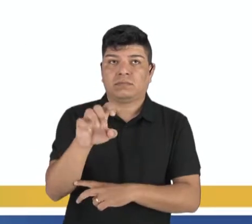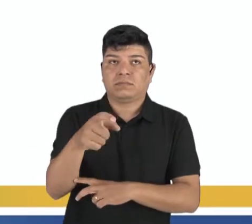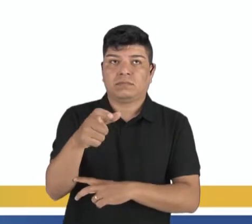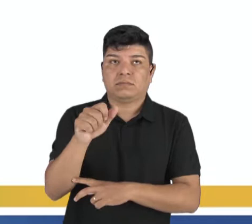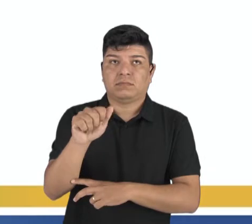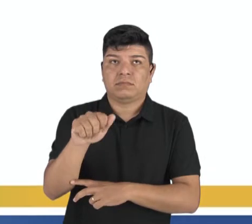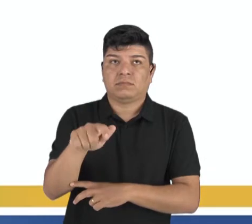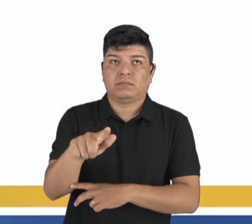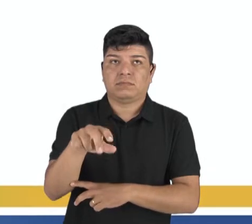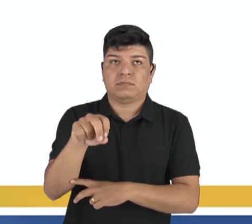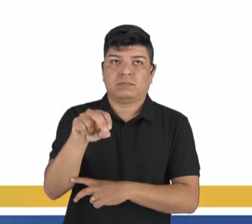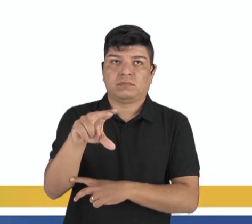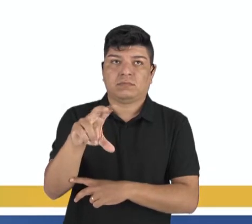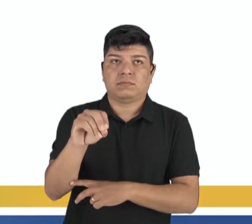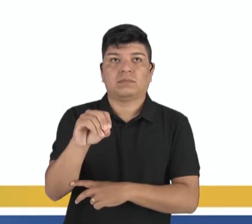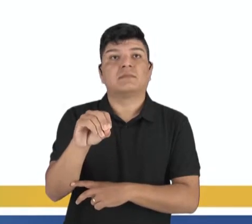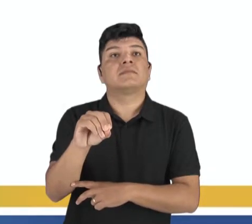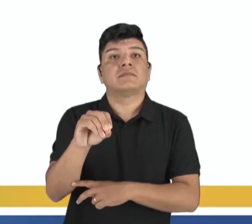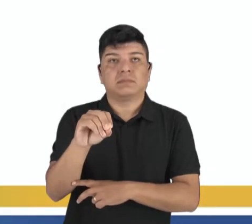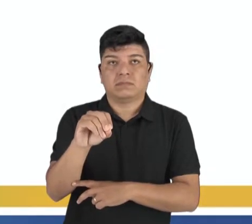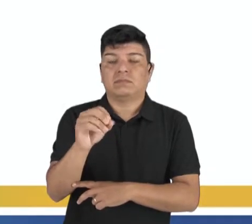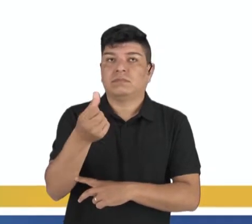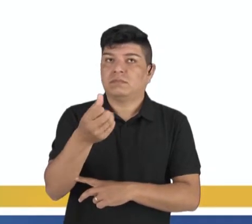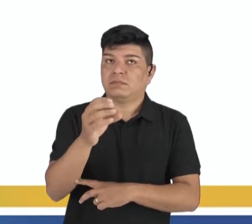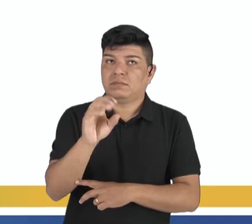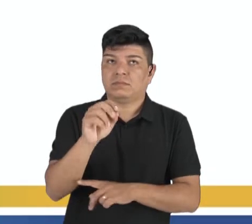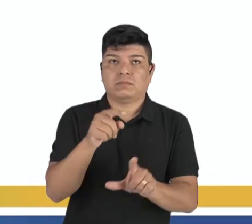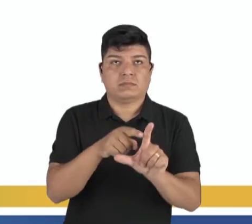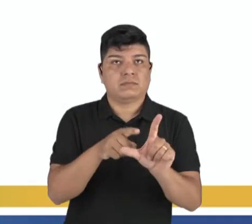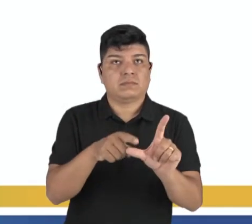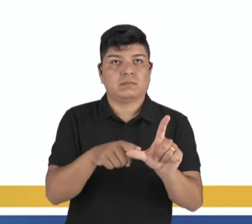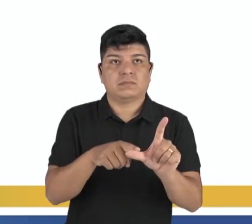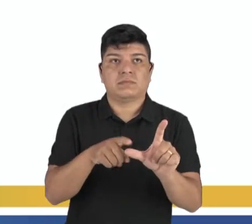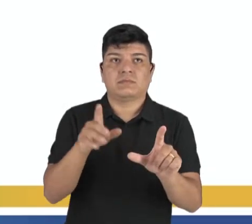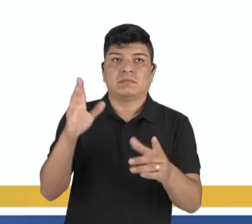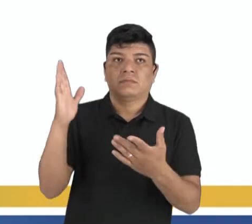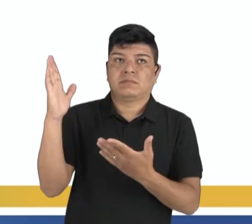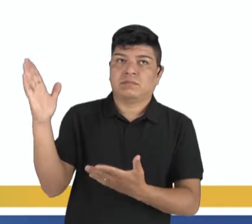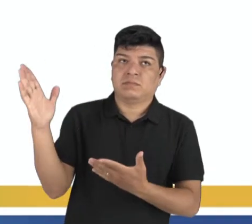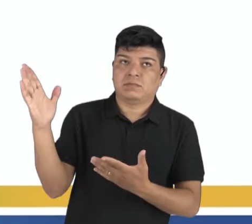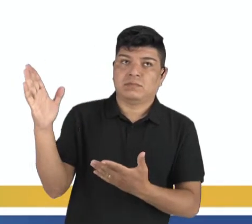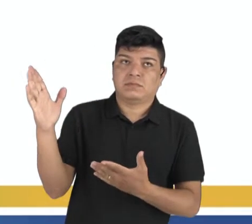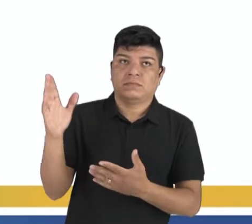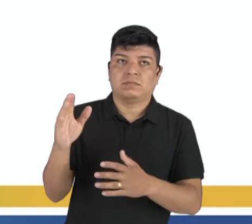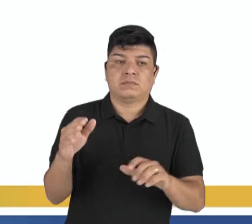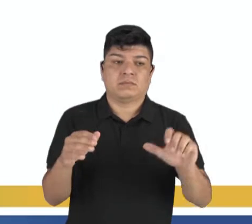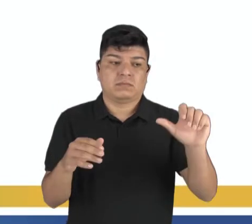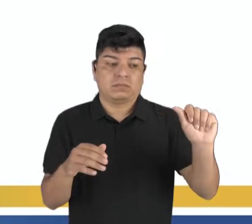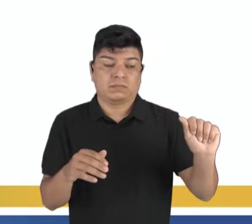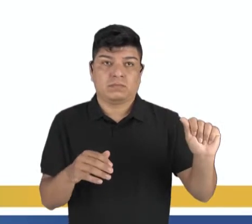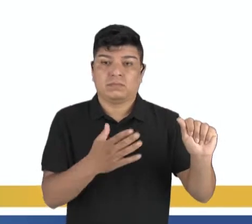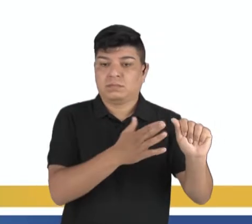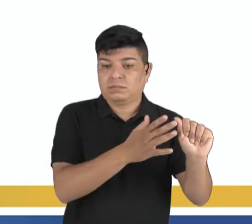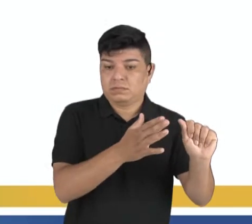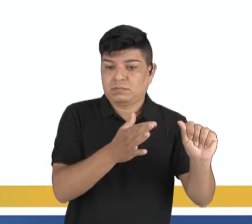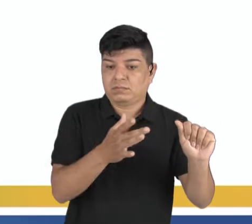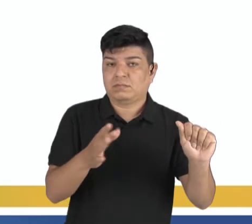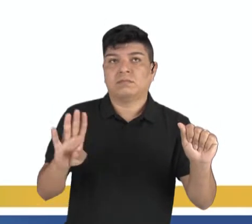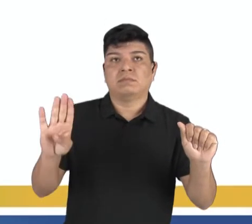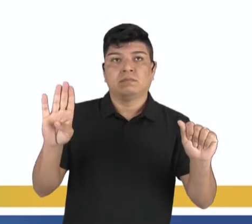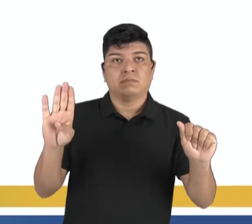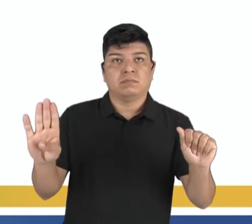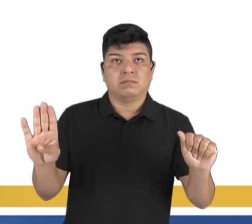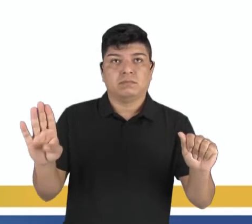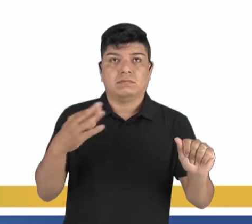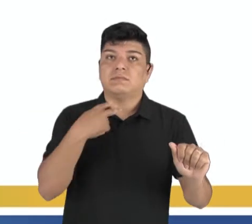regular sessenta graus em torno do ponto ó o vértice c a ocupar a posição onde estava o vértice B esse ponto